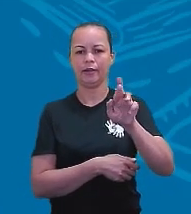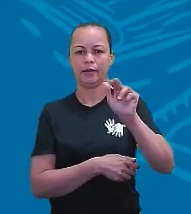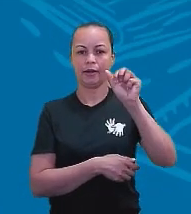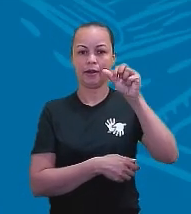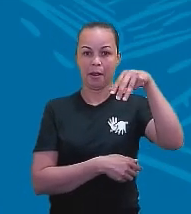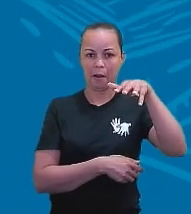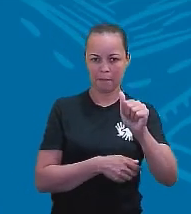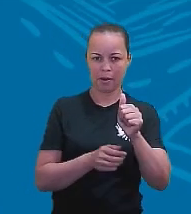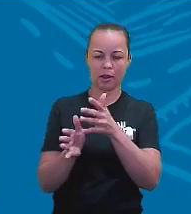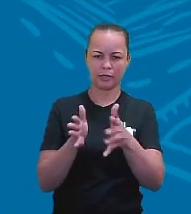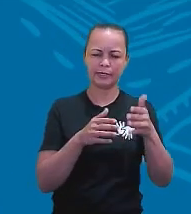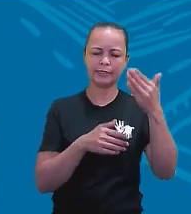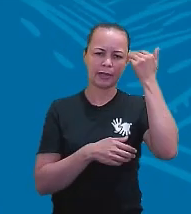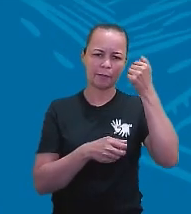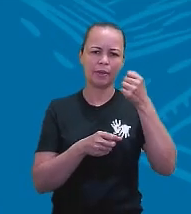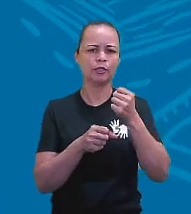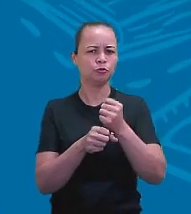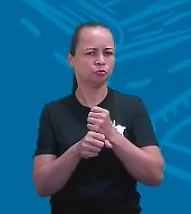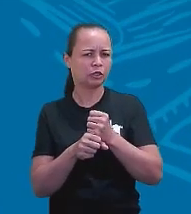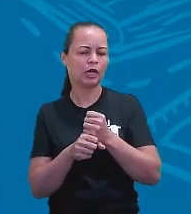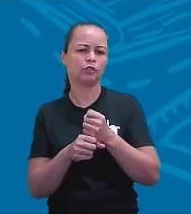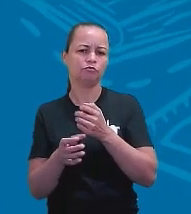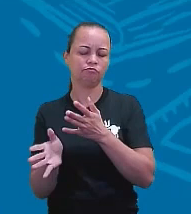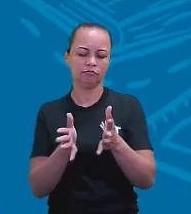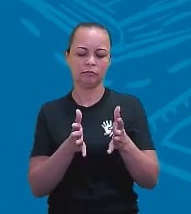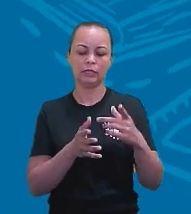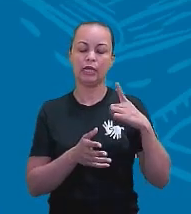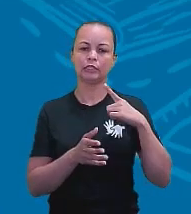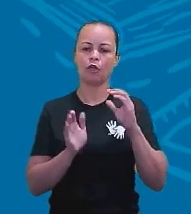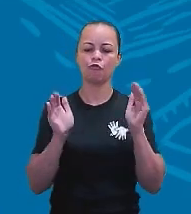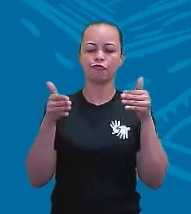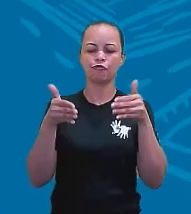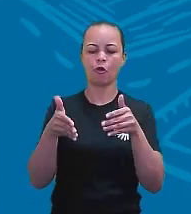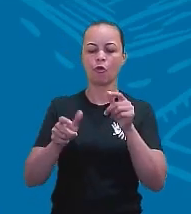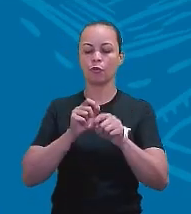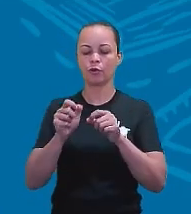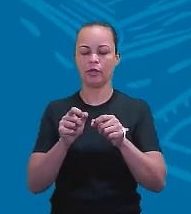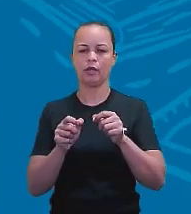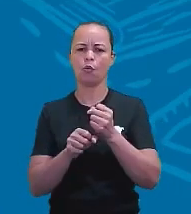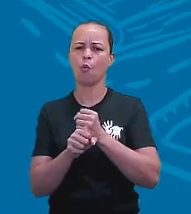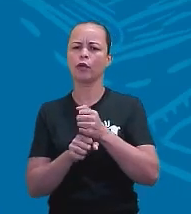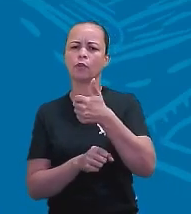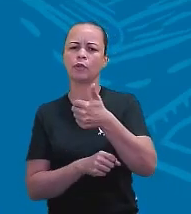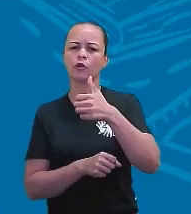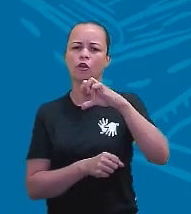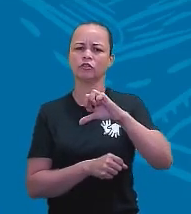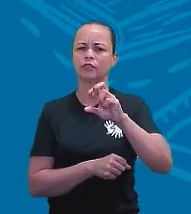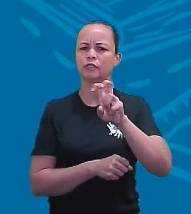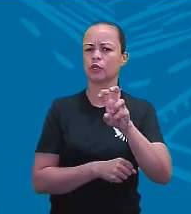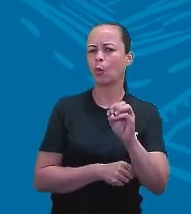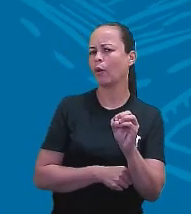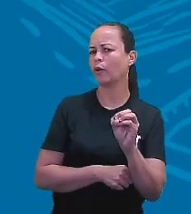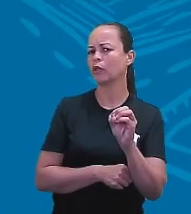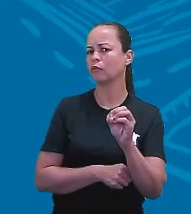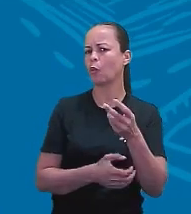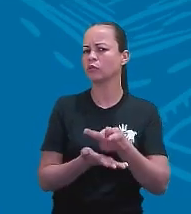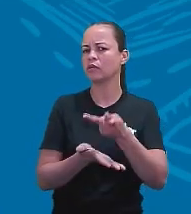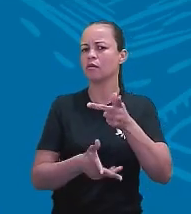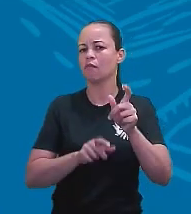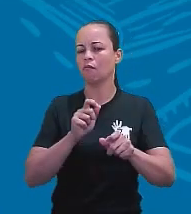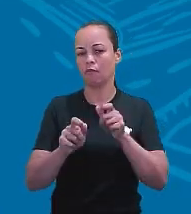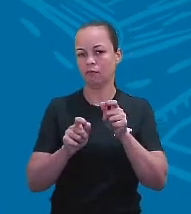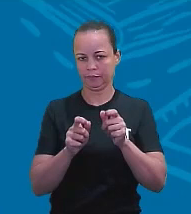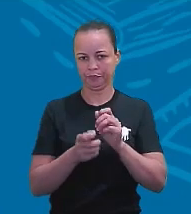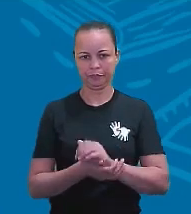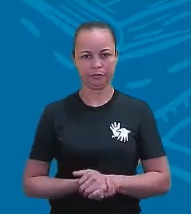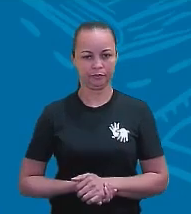dar continuação. Por quê? A gente tem aí também um foco. 1950. O que foi que aconteceu aí em 1950? A